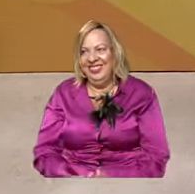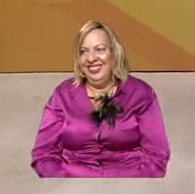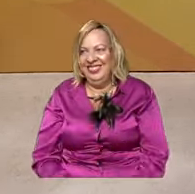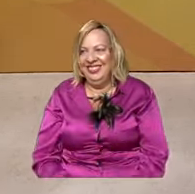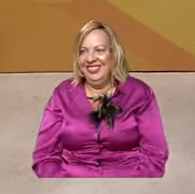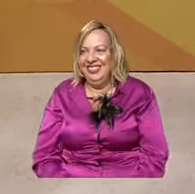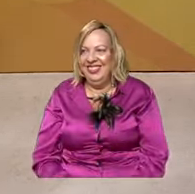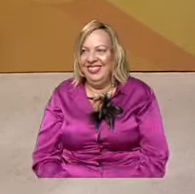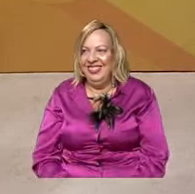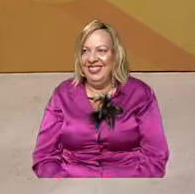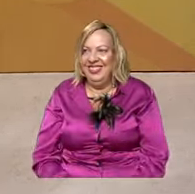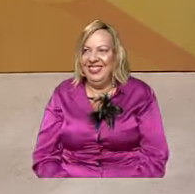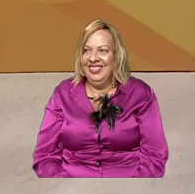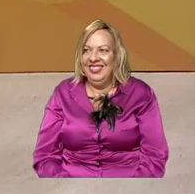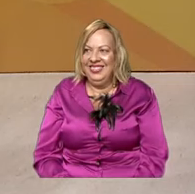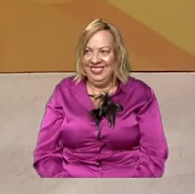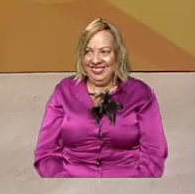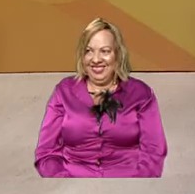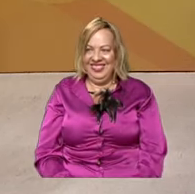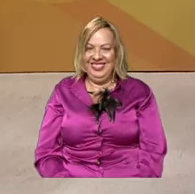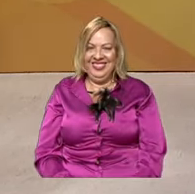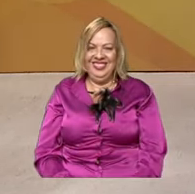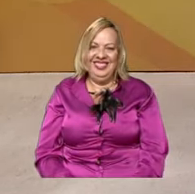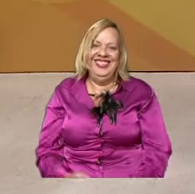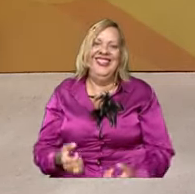o quarto prêmio veio a Tracker,